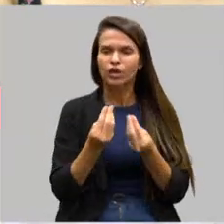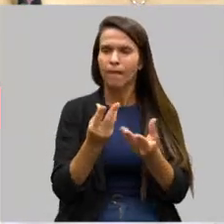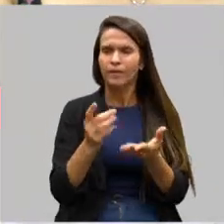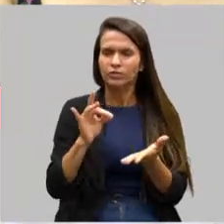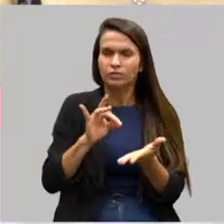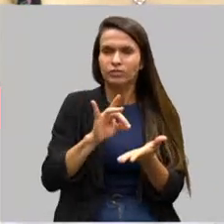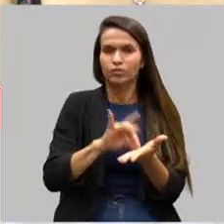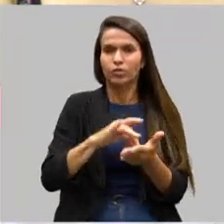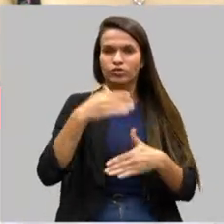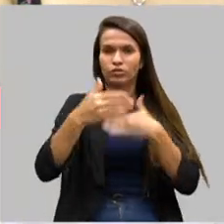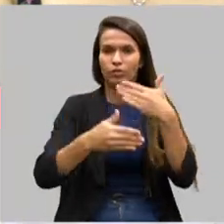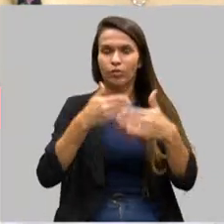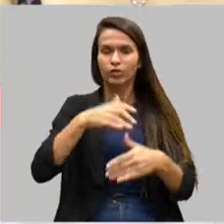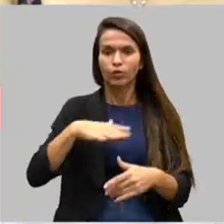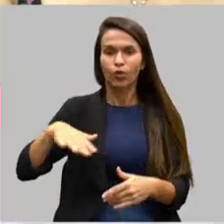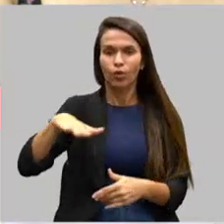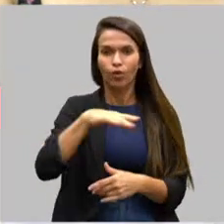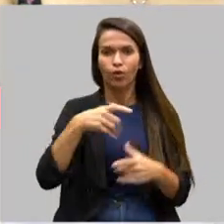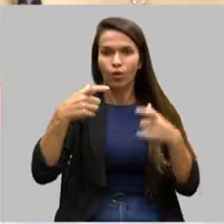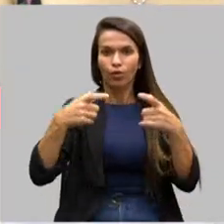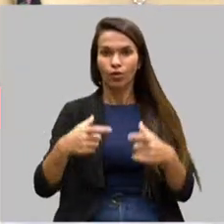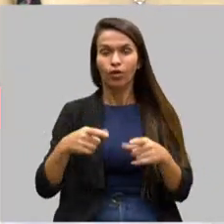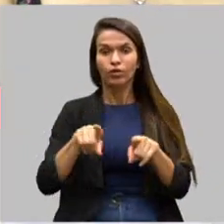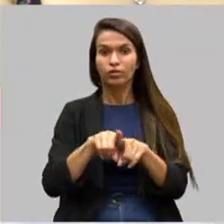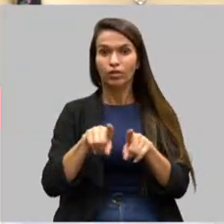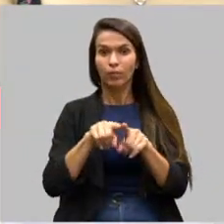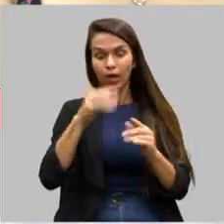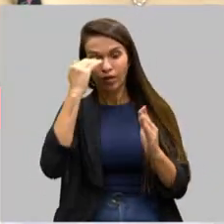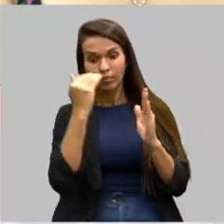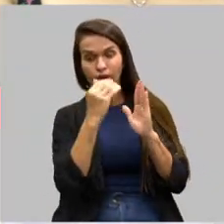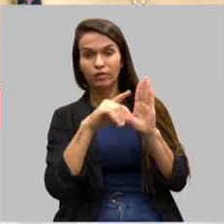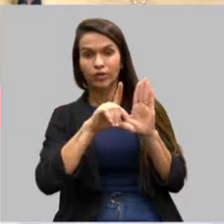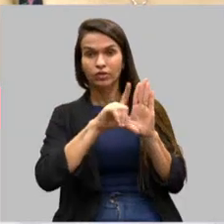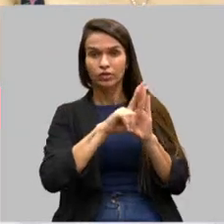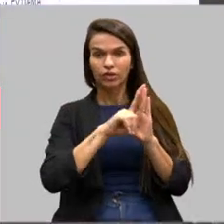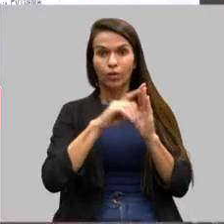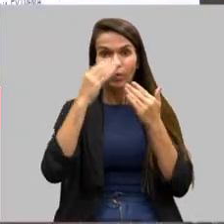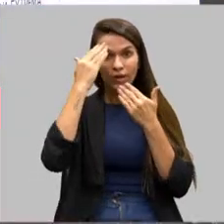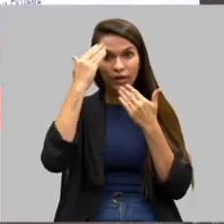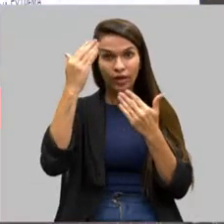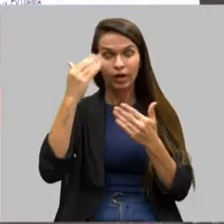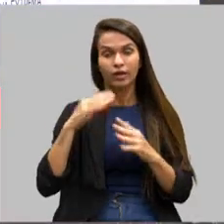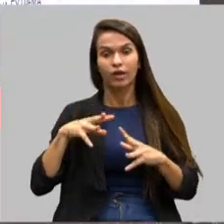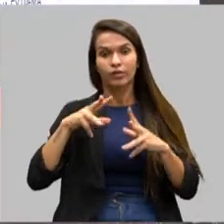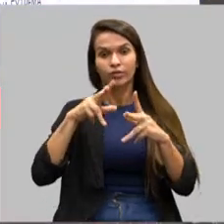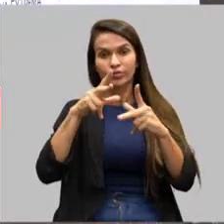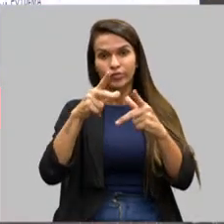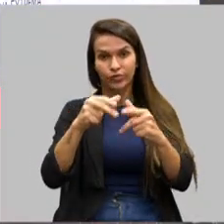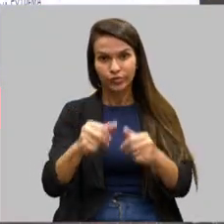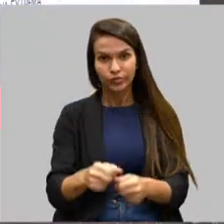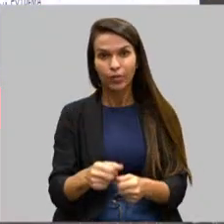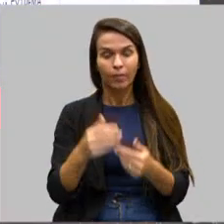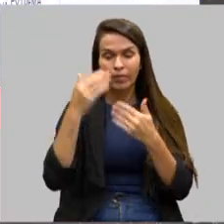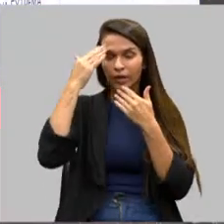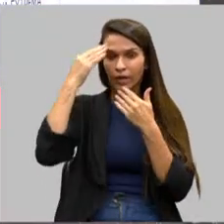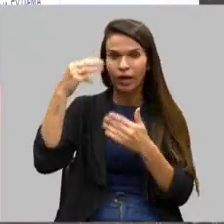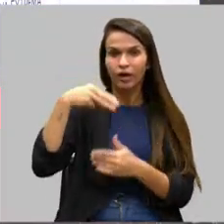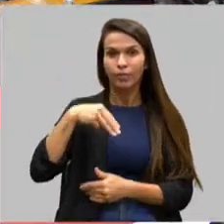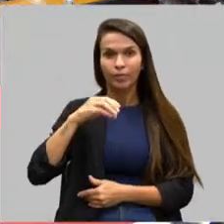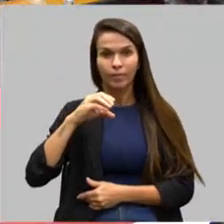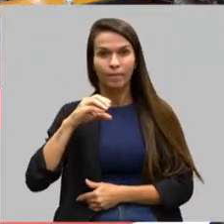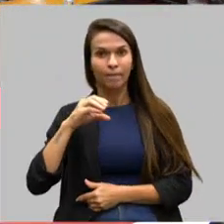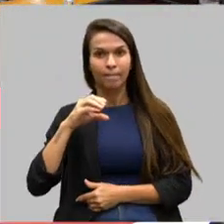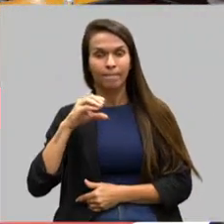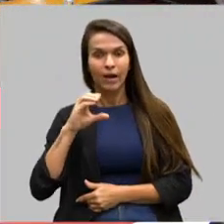para o desenvolvimento local, além de uma legislação. Muito obrigado a todos. Obrigado, professor Marco Aurélio, Croco. Vai ser muito